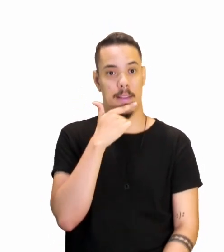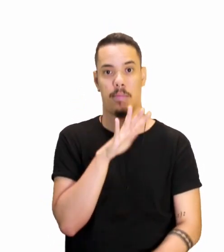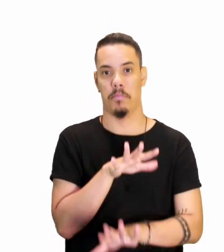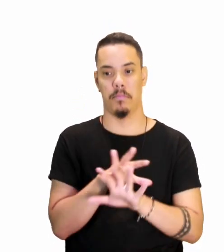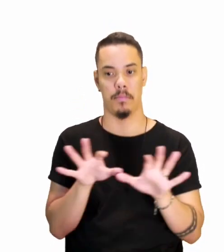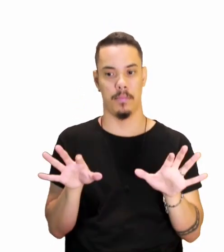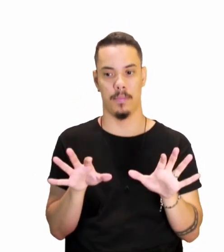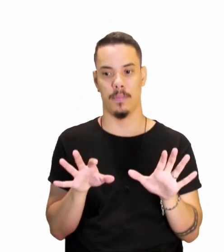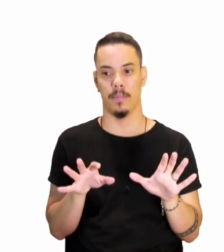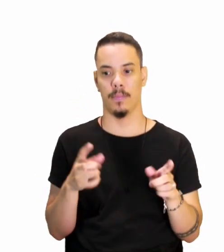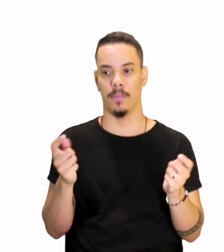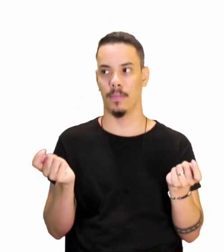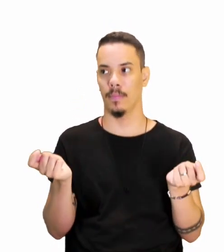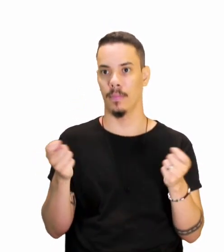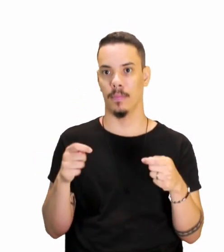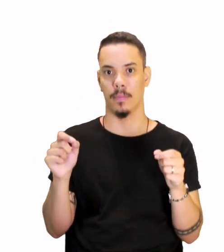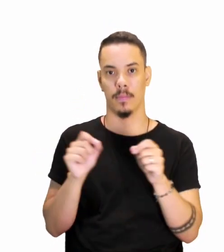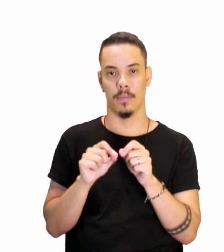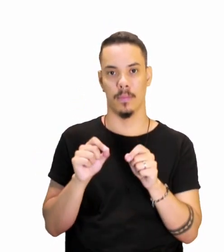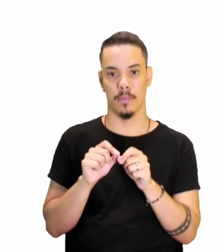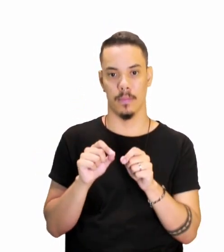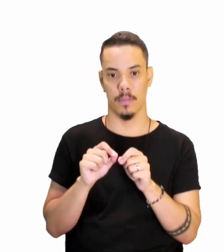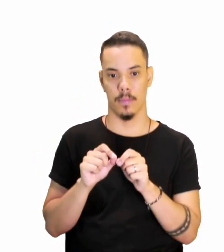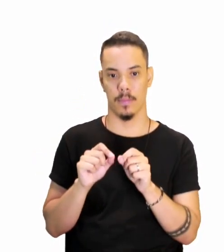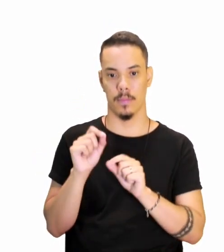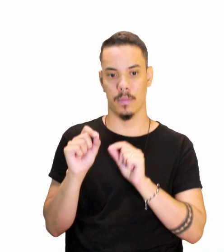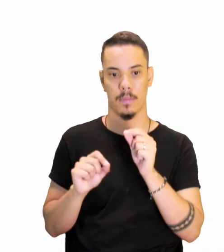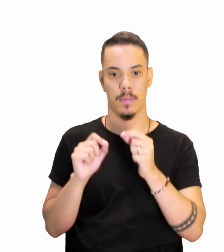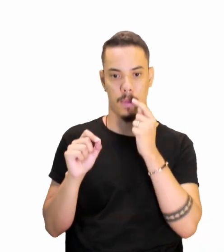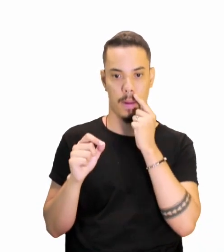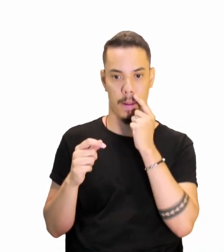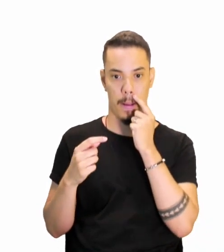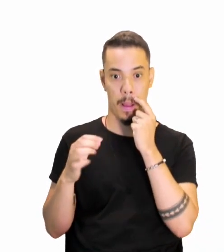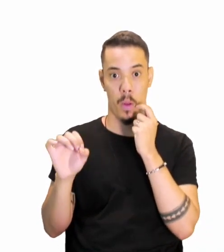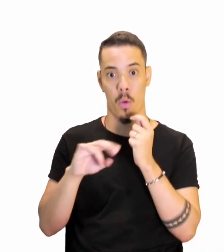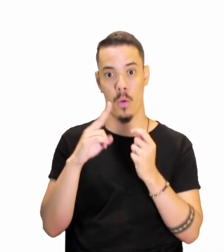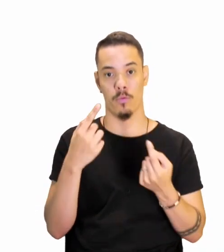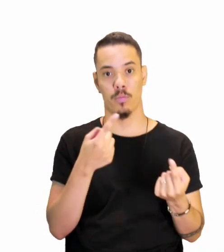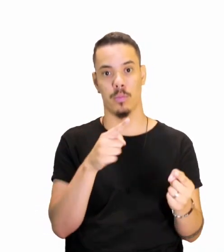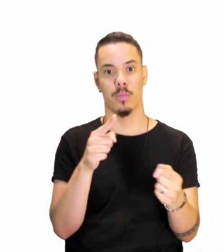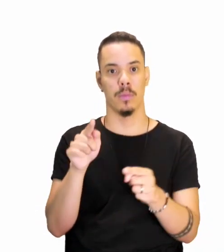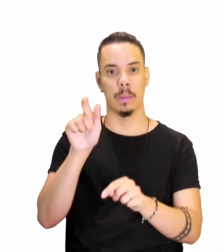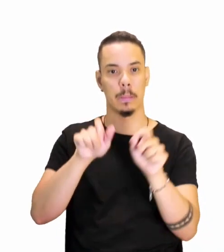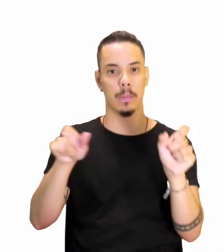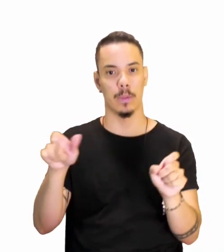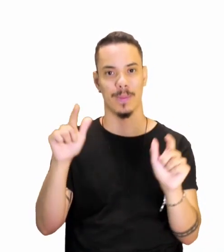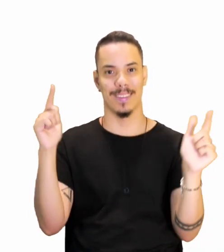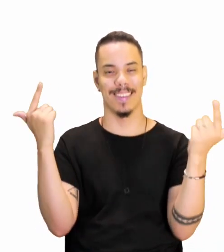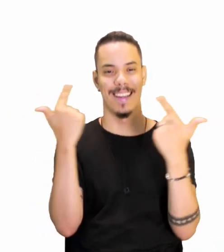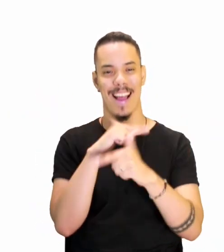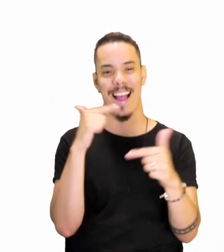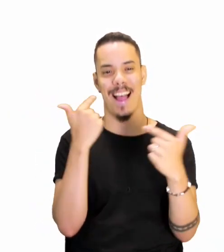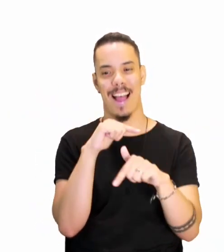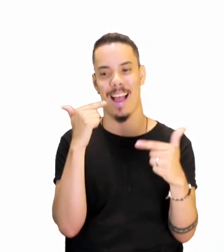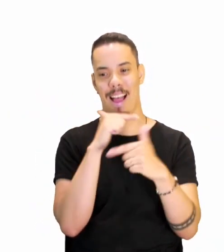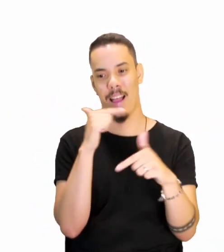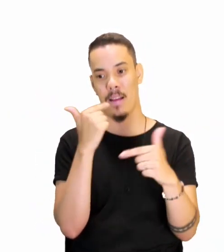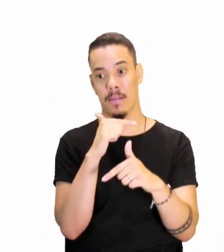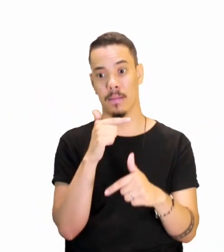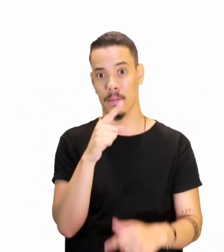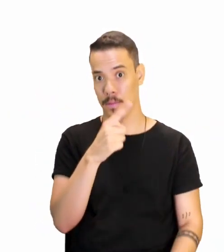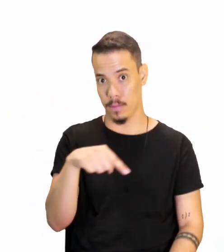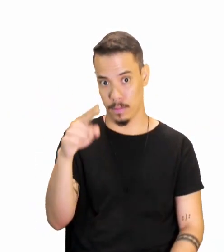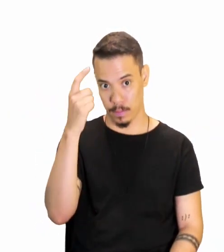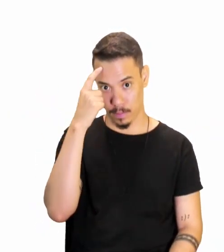que é capaz de fazer, né, de provocar riso. Será que